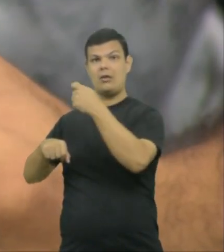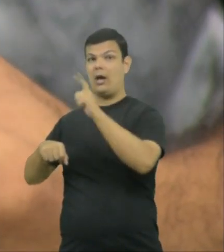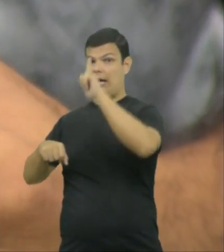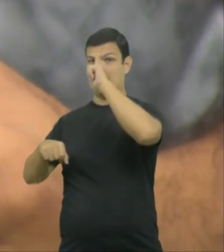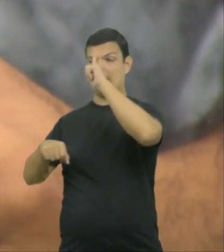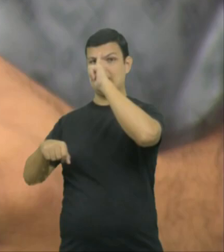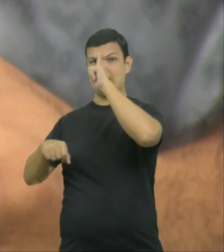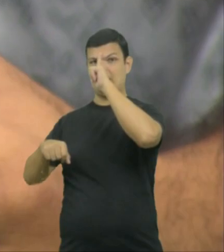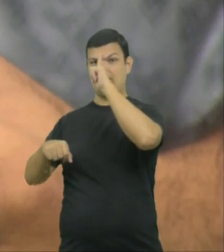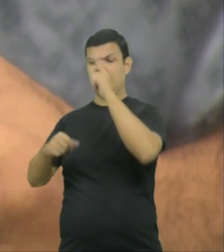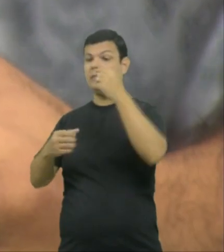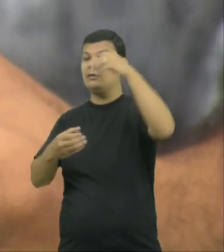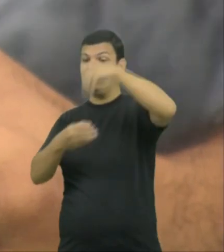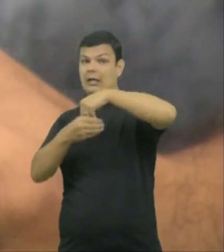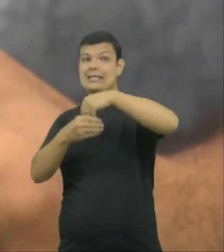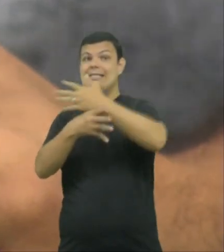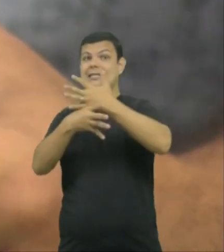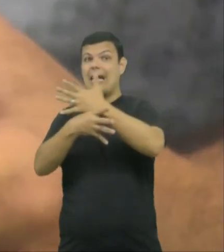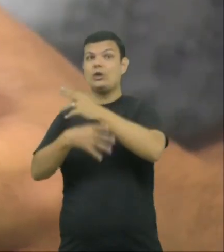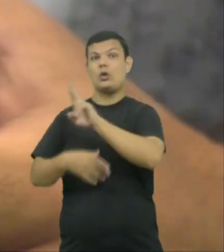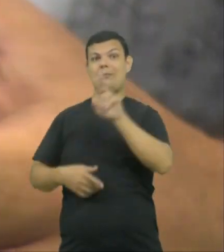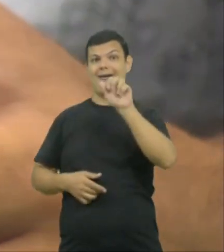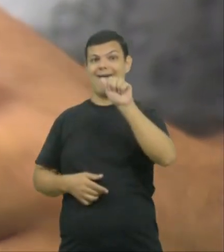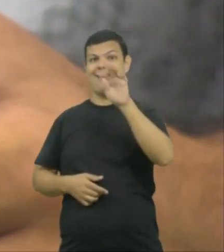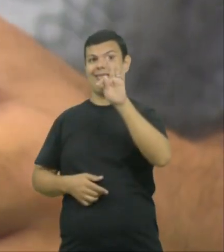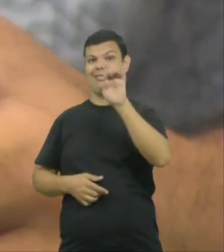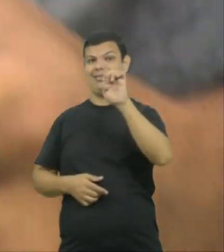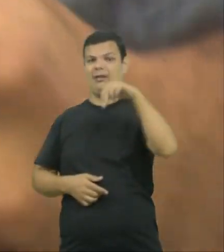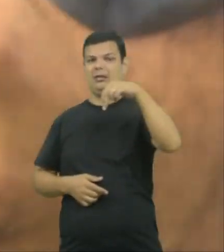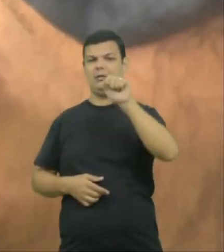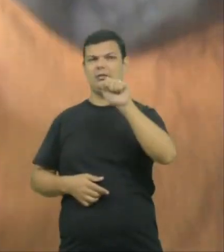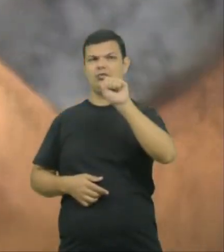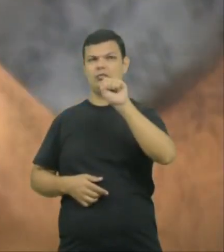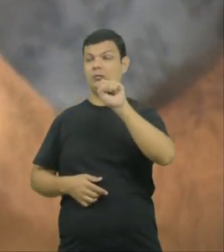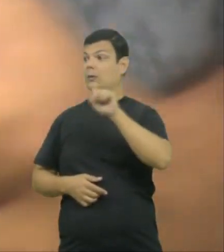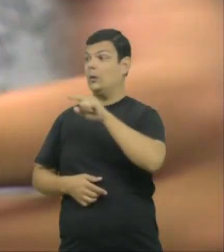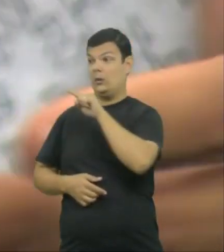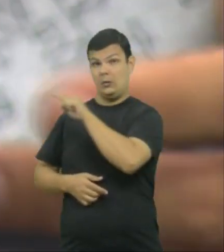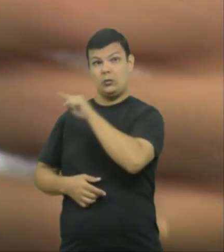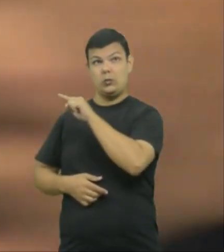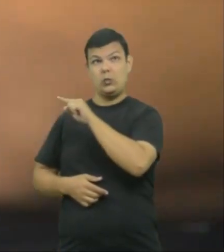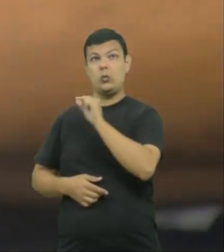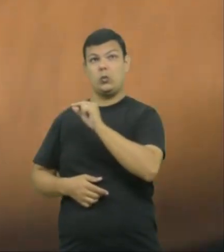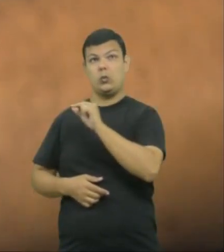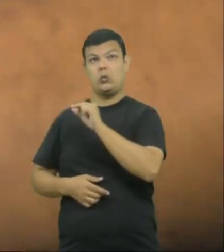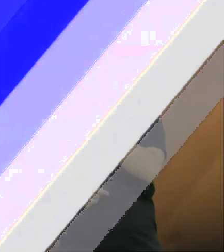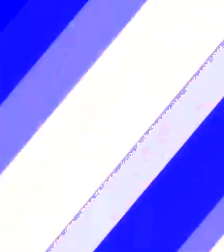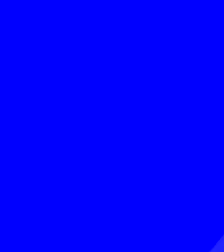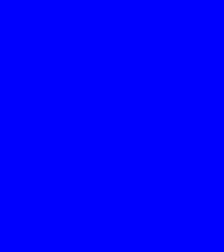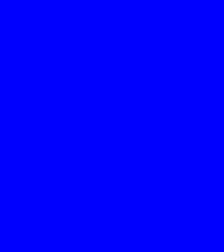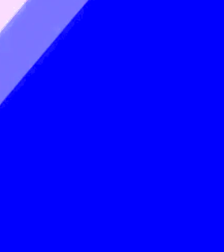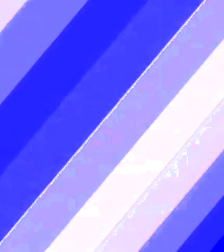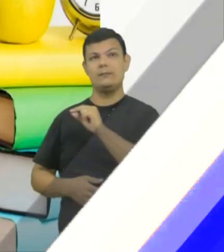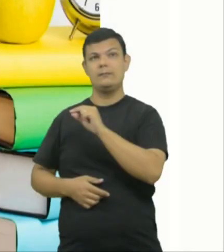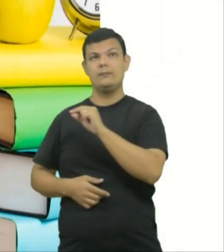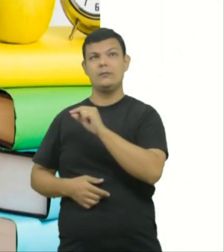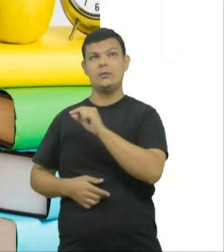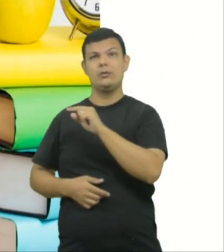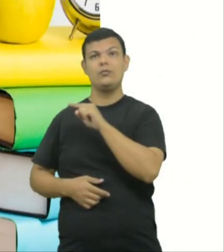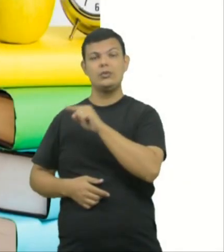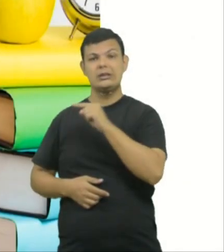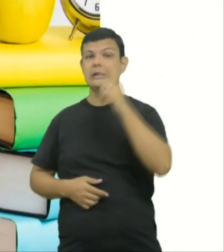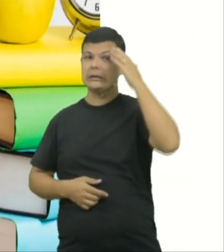temos uma cidade chamada Atenas. Esse local, agora nós vamos lá para o slide, para que a gente